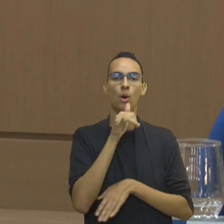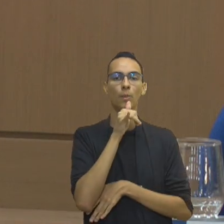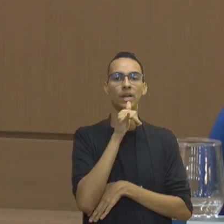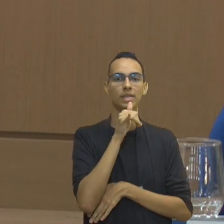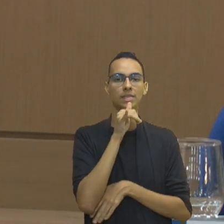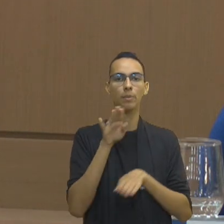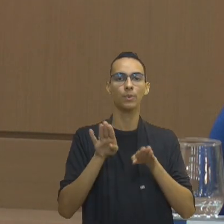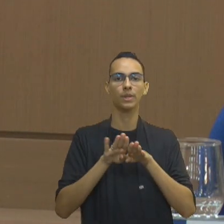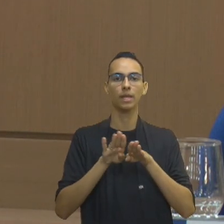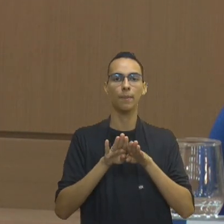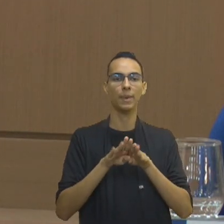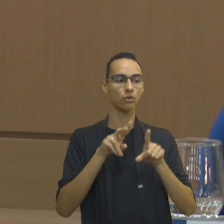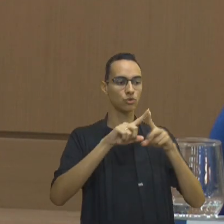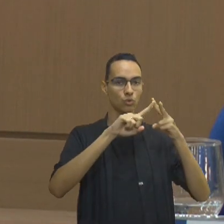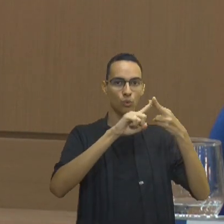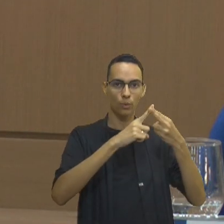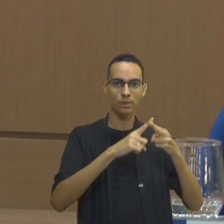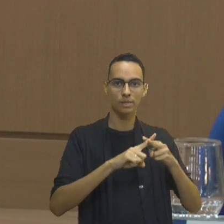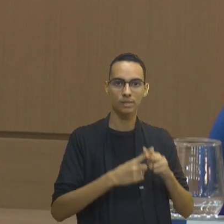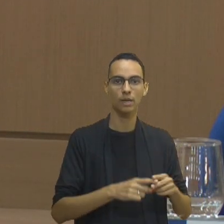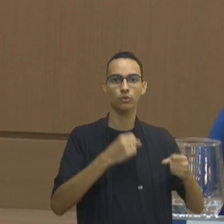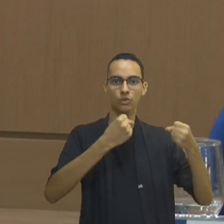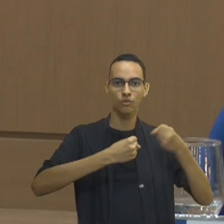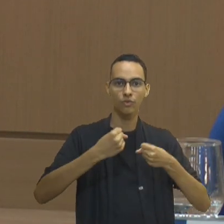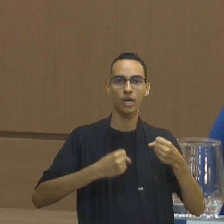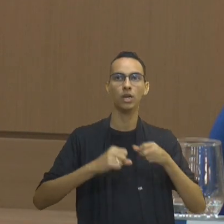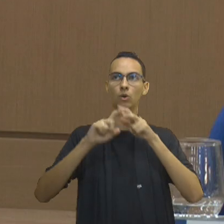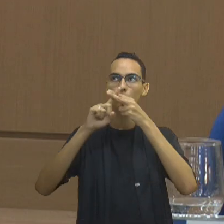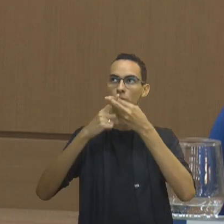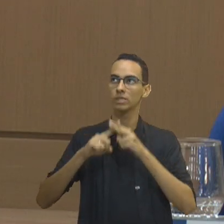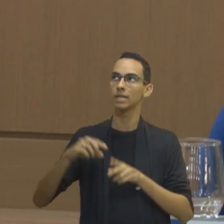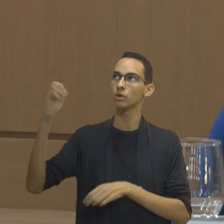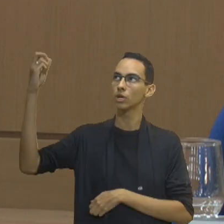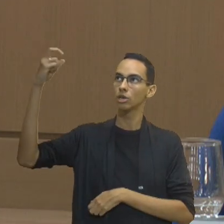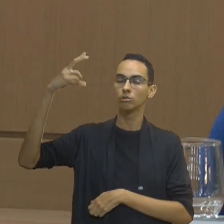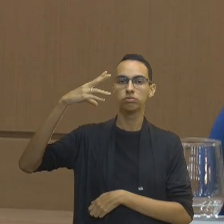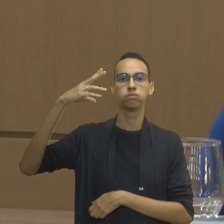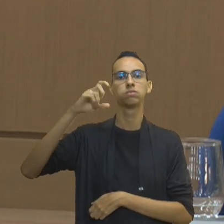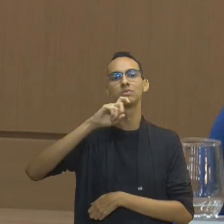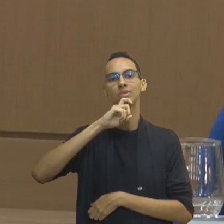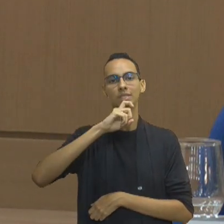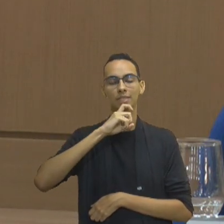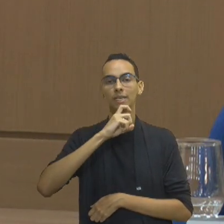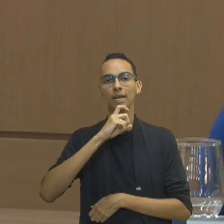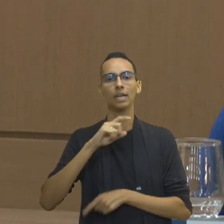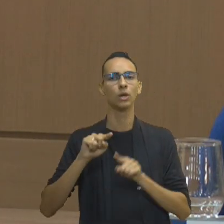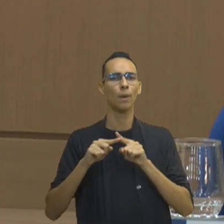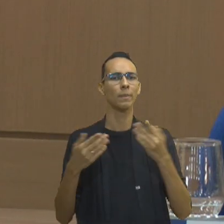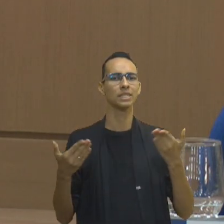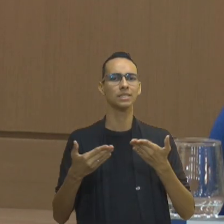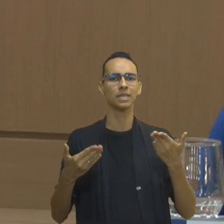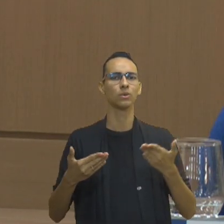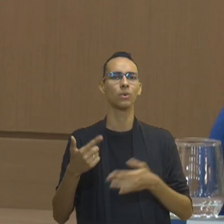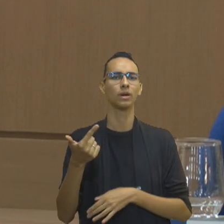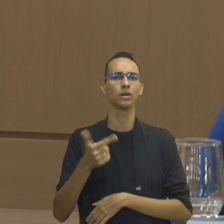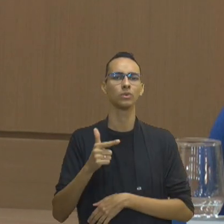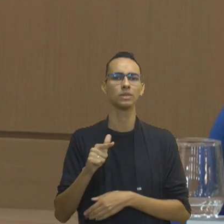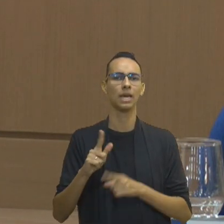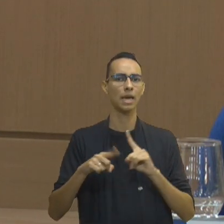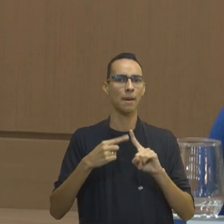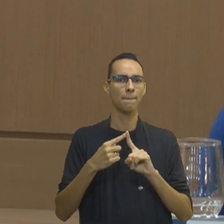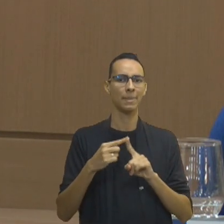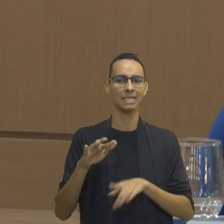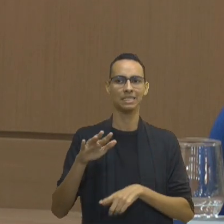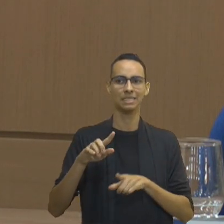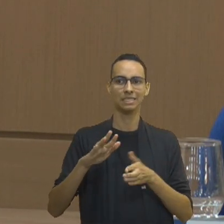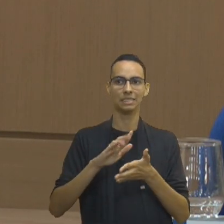de veículos, de instalação de ar-condicionado. Então, não existe nenhum corte mais brusco em nenhum